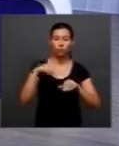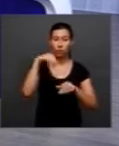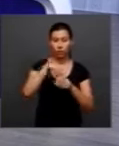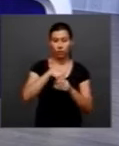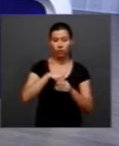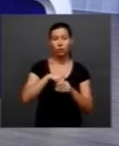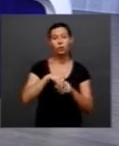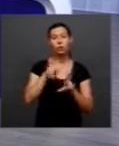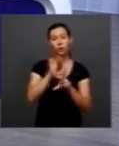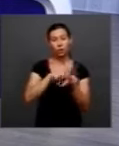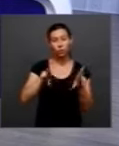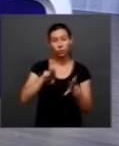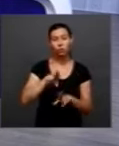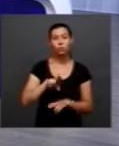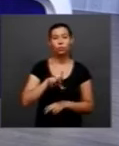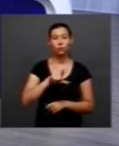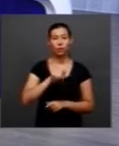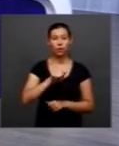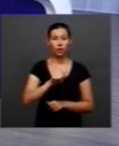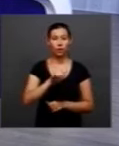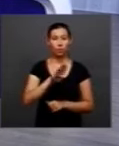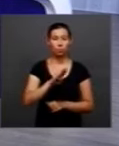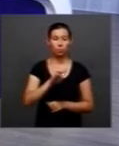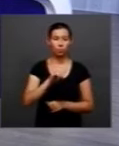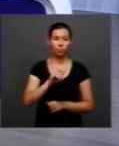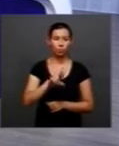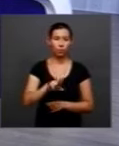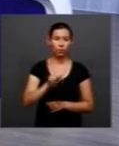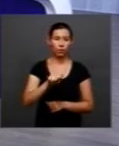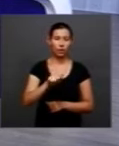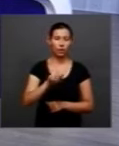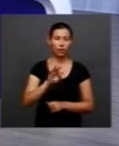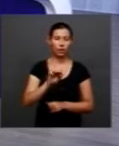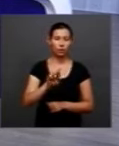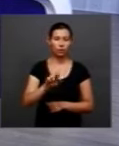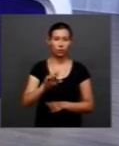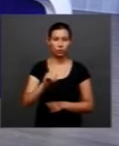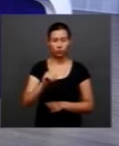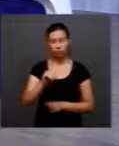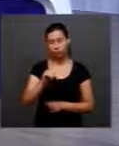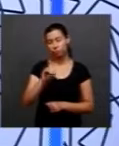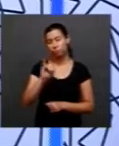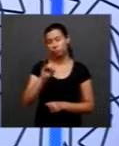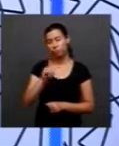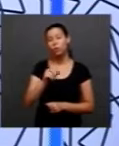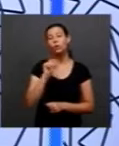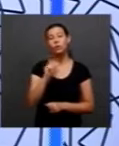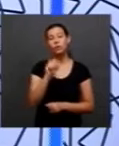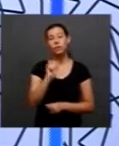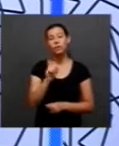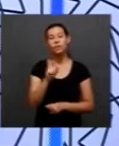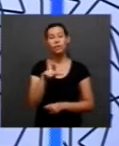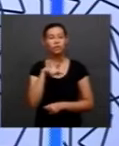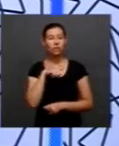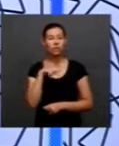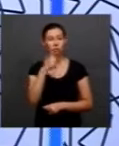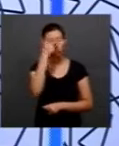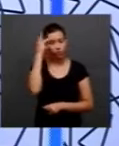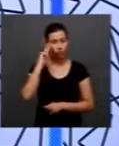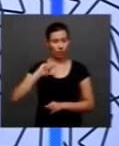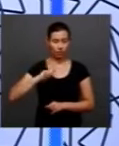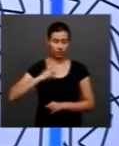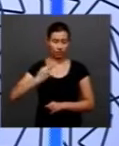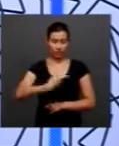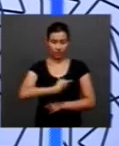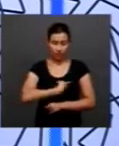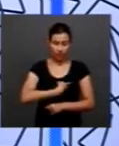ligado a transexuais e travestis. Como é que é isso? Então, esse Ambulatório surge em 2007,